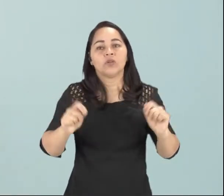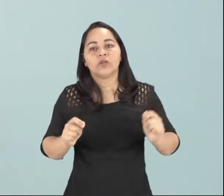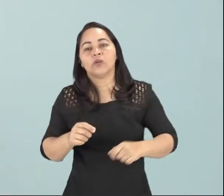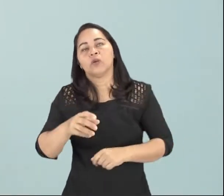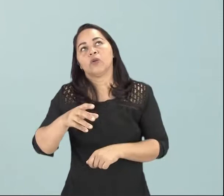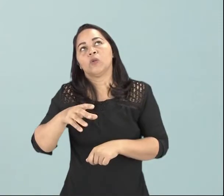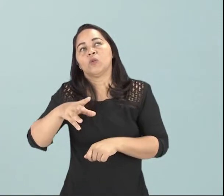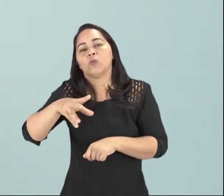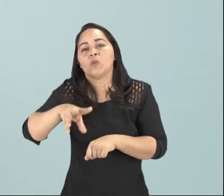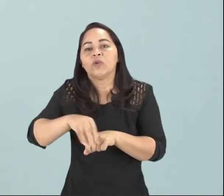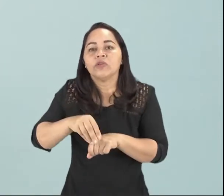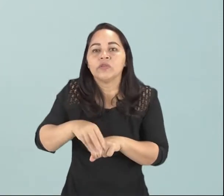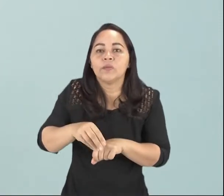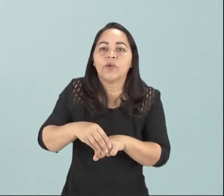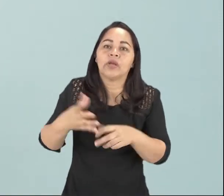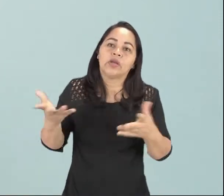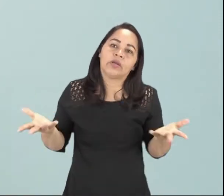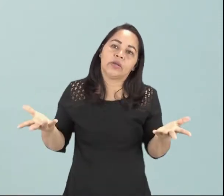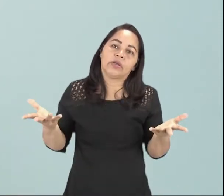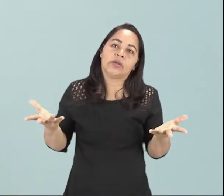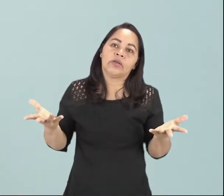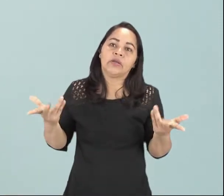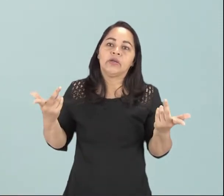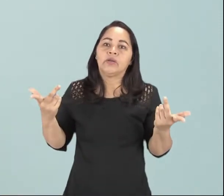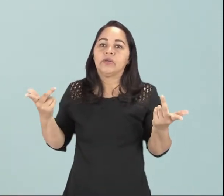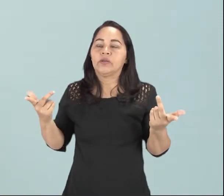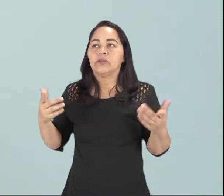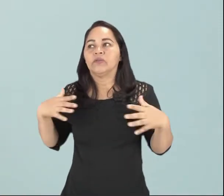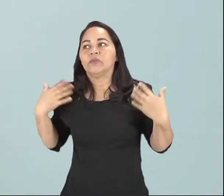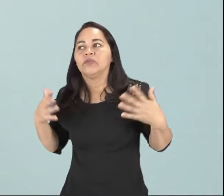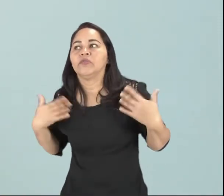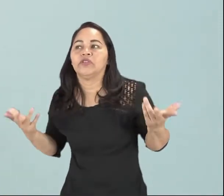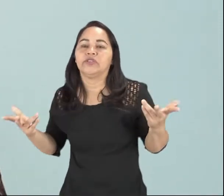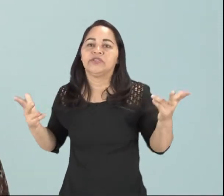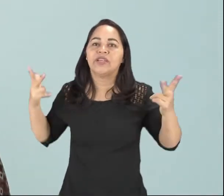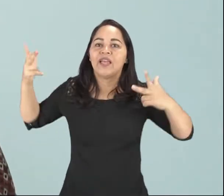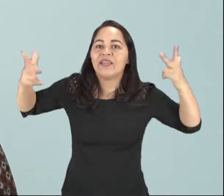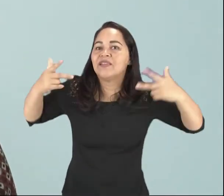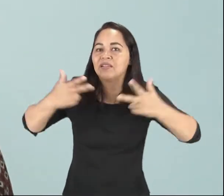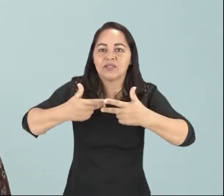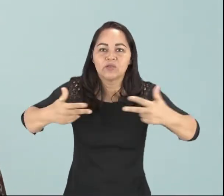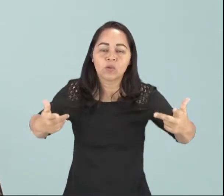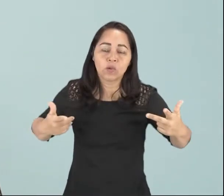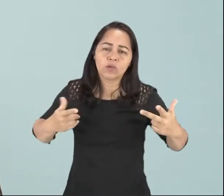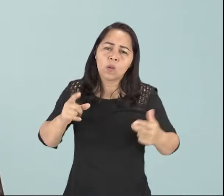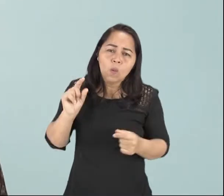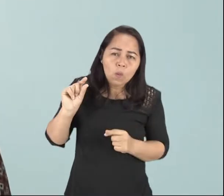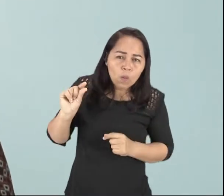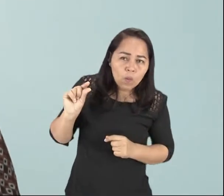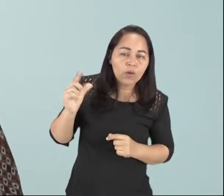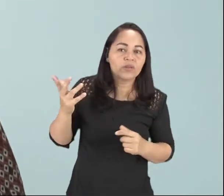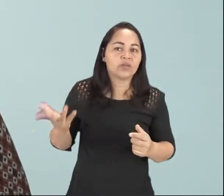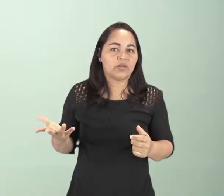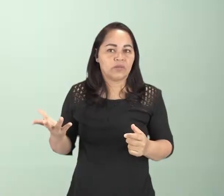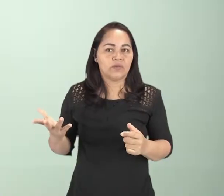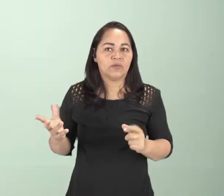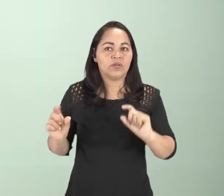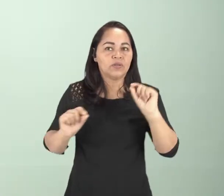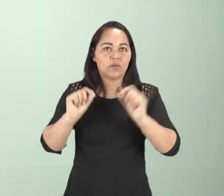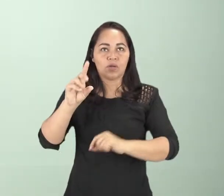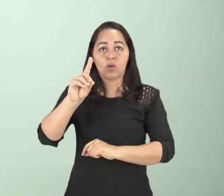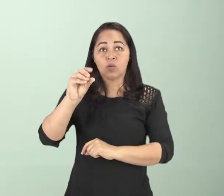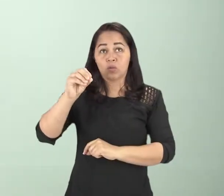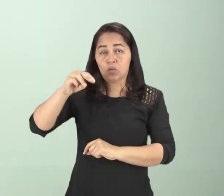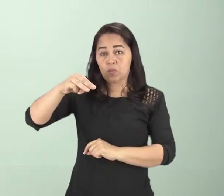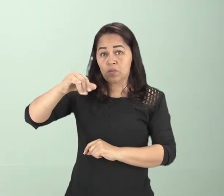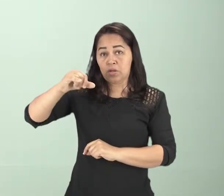vai te trazer algo em volta, por mais que seja divertido. Então, vamos ler um pouquinho do pensamento de Domênico sobre o